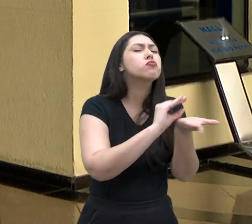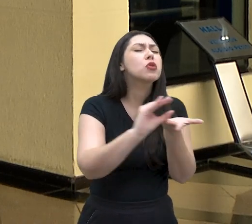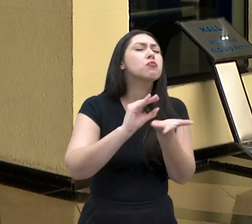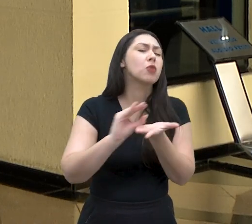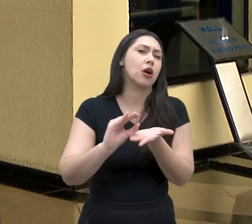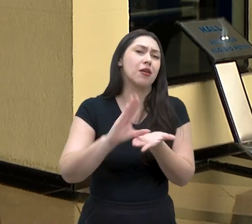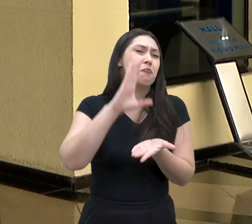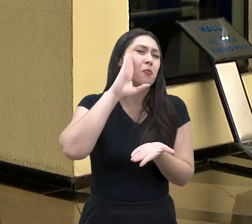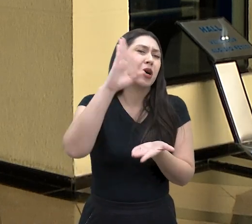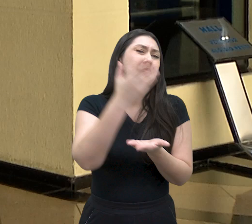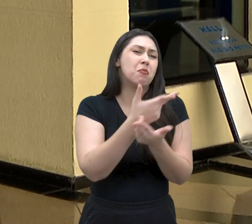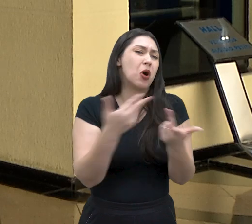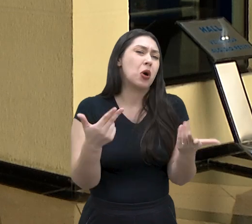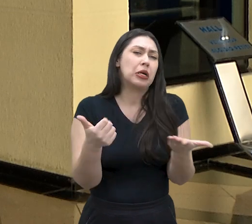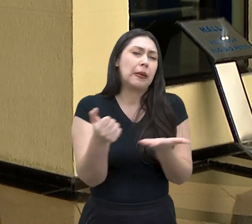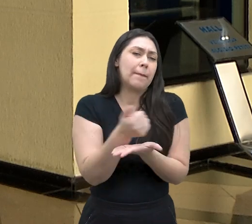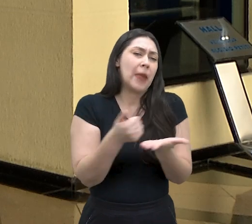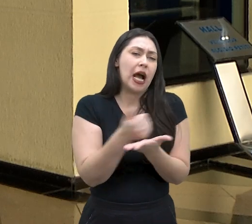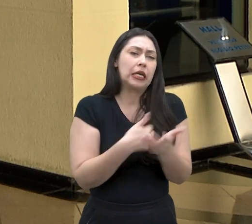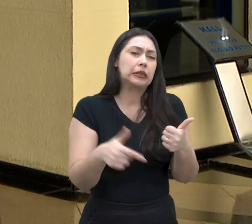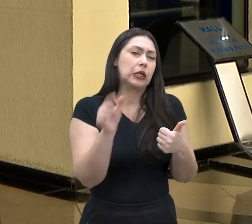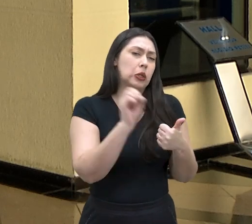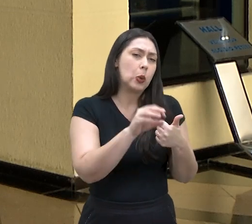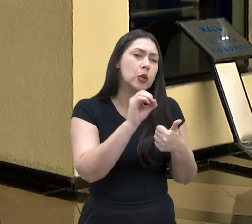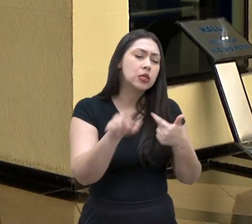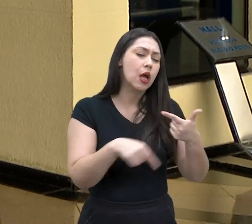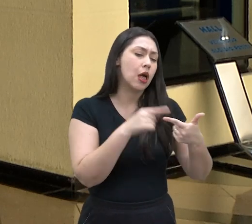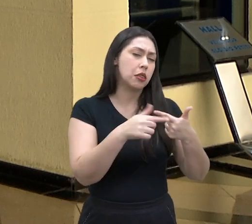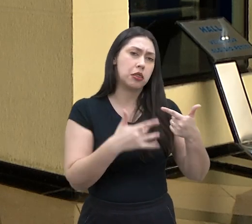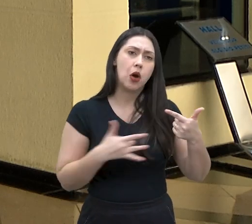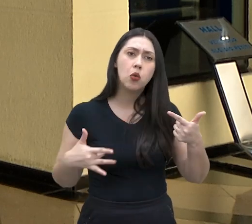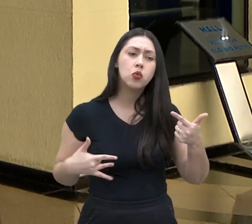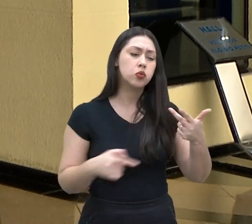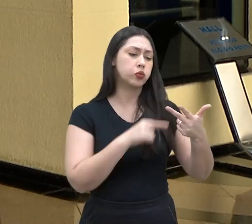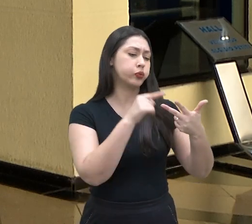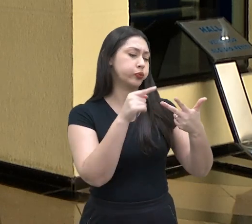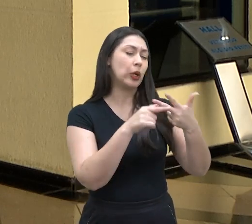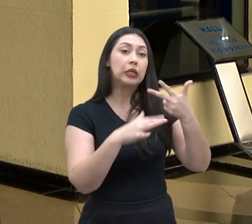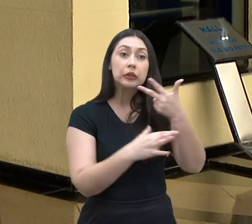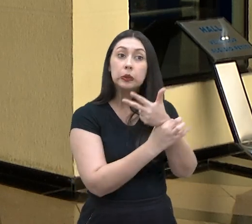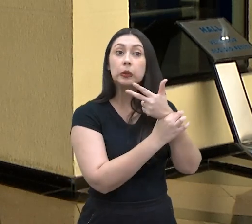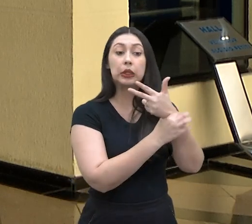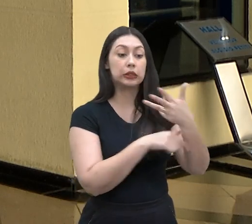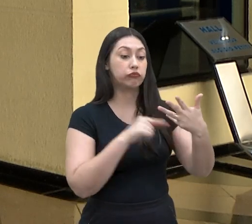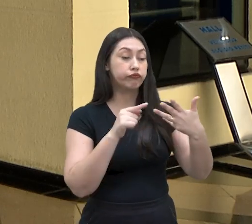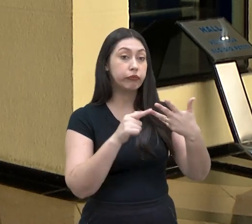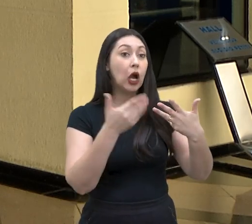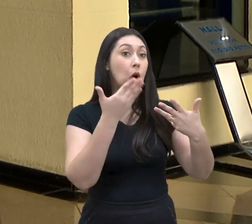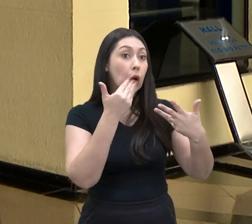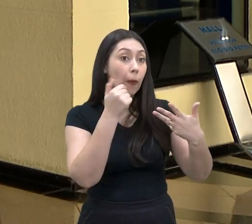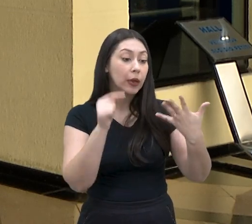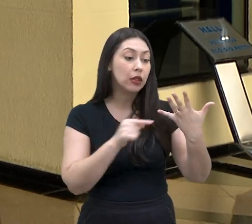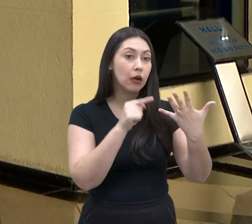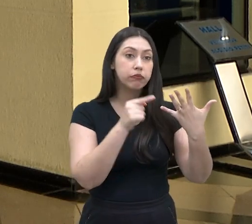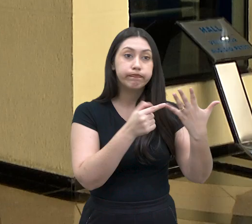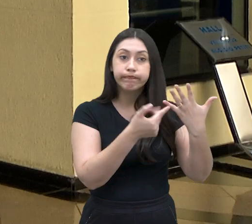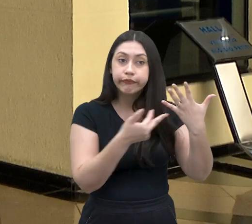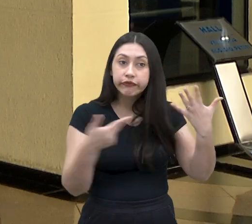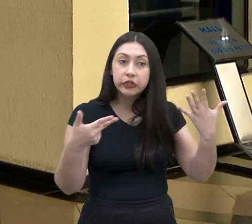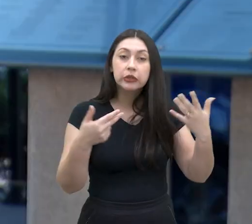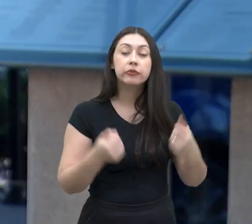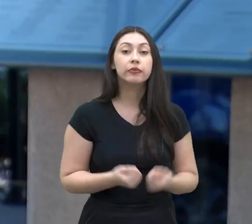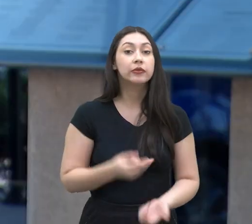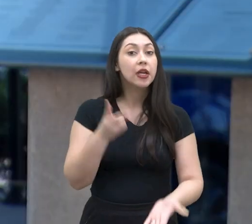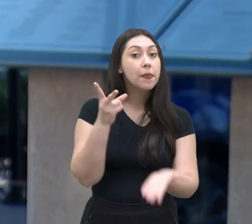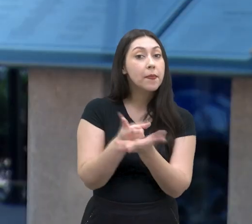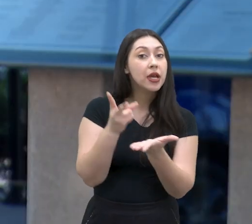atender, principalmente as necessidades básicas, né? Educação, saúde, segurança pública, segurança alimentar,